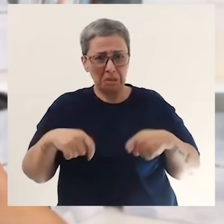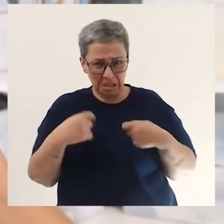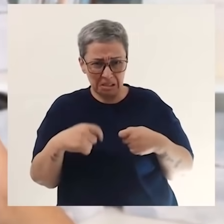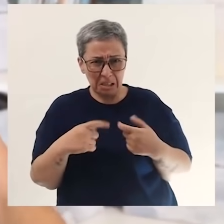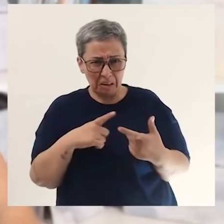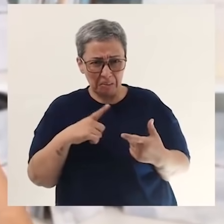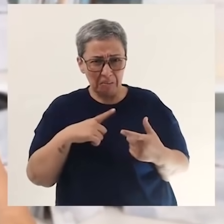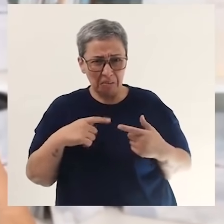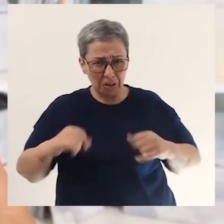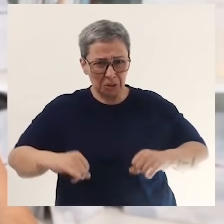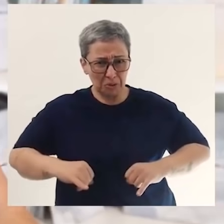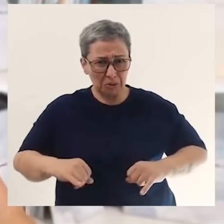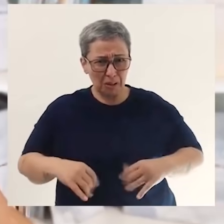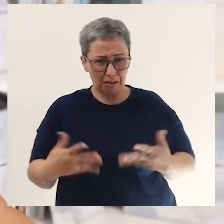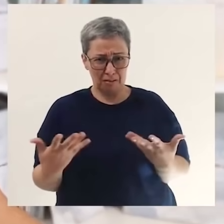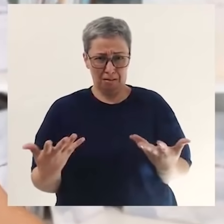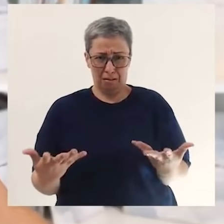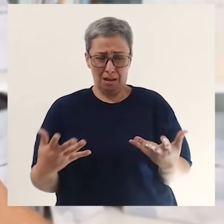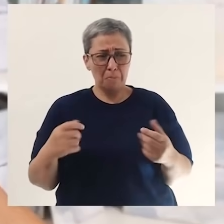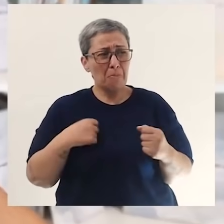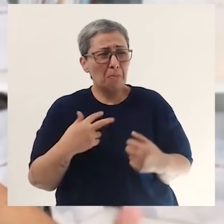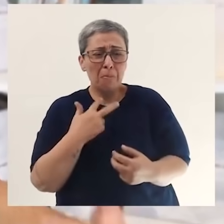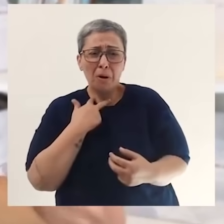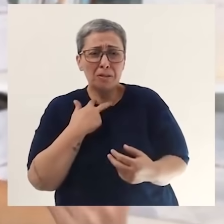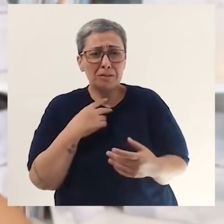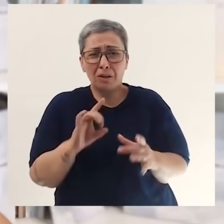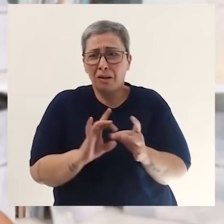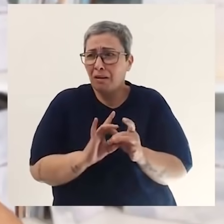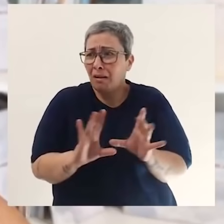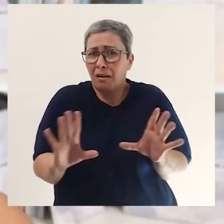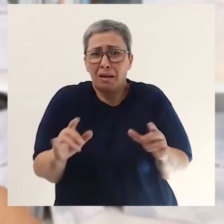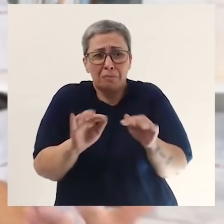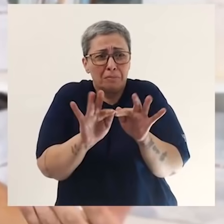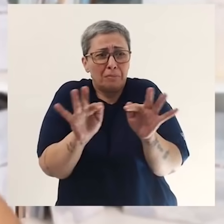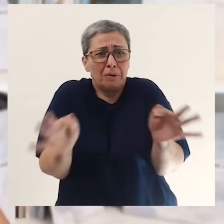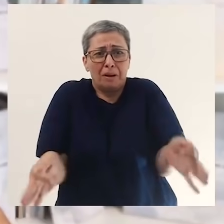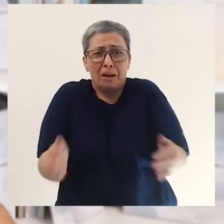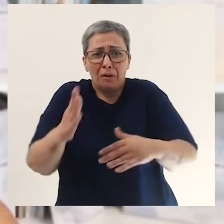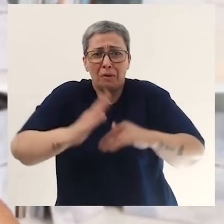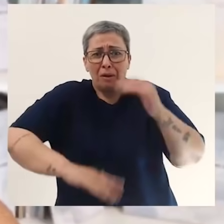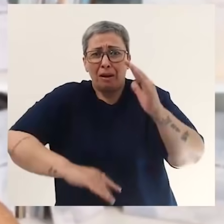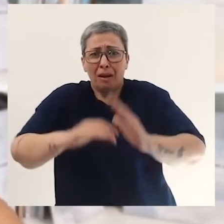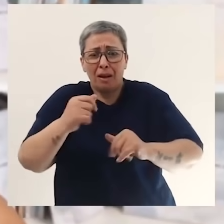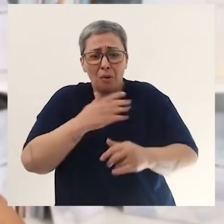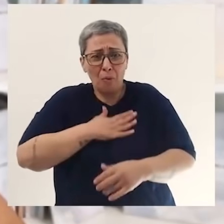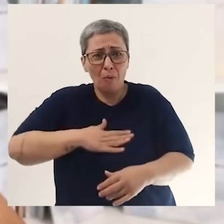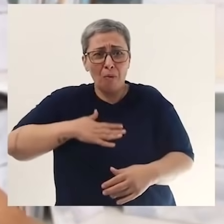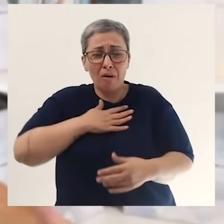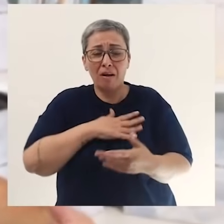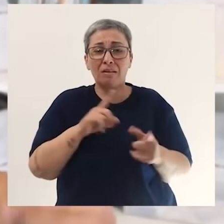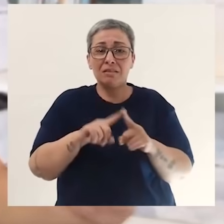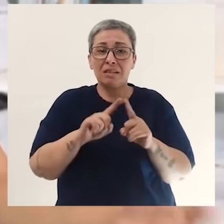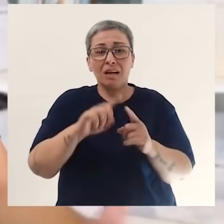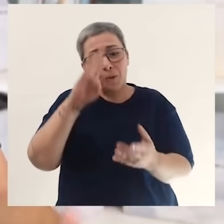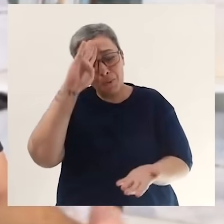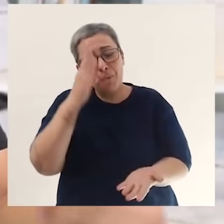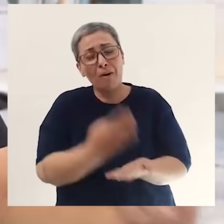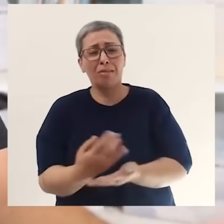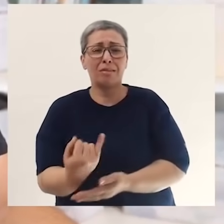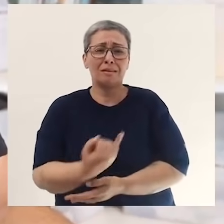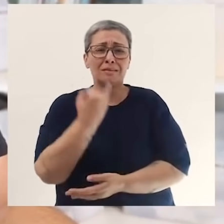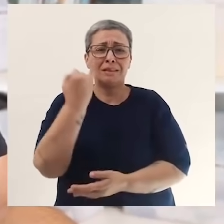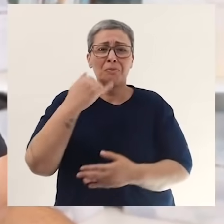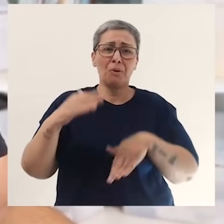tão sofrido? Não podia simplesmente praticar uma atividade física que ele gostava e acredita ser importante para o